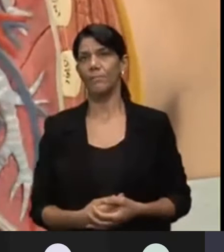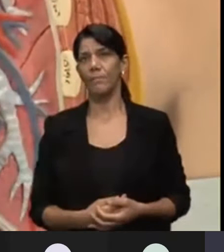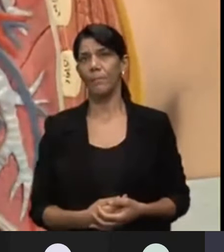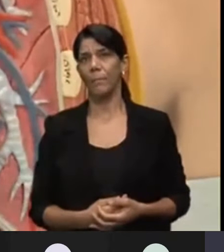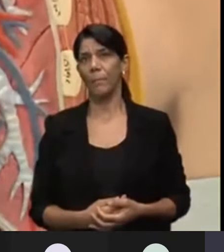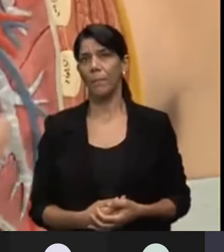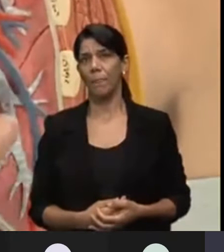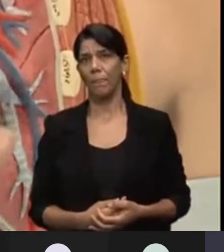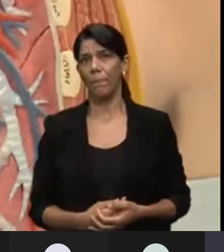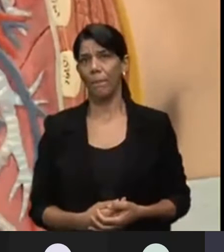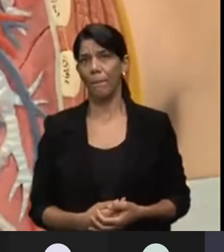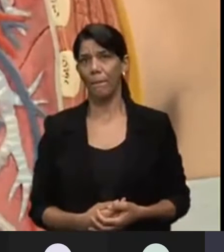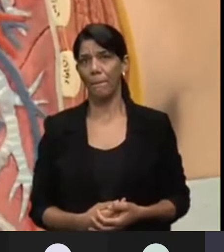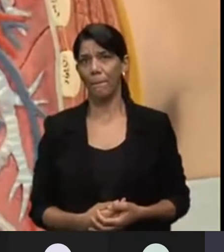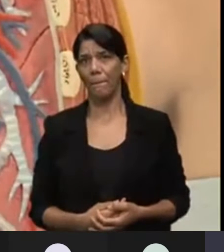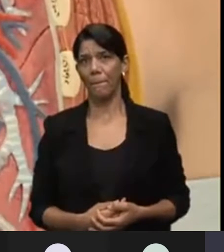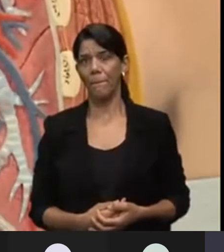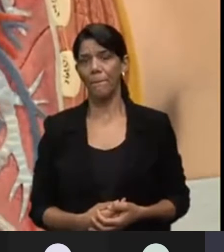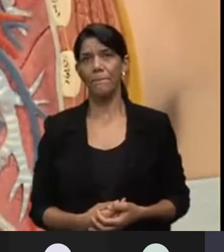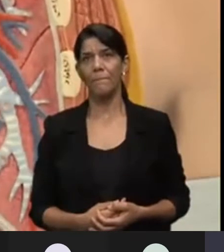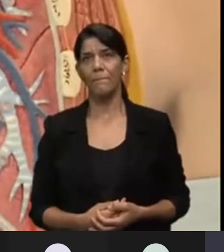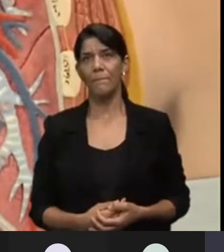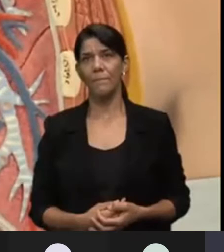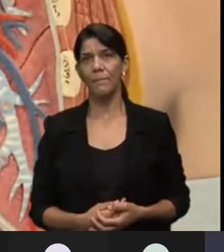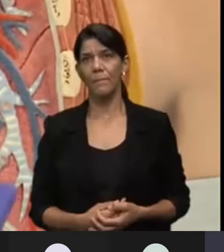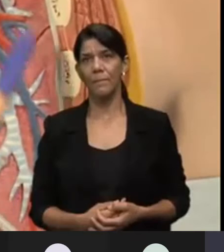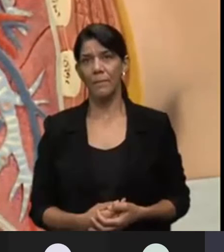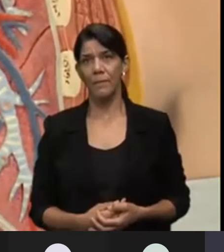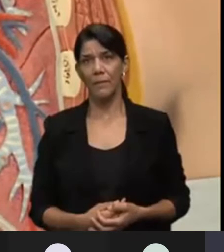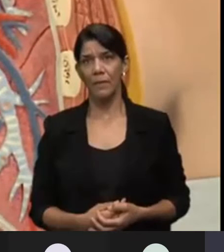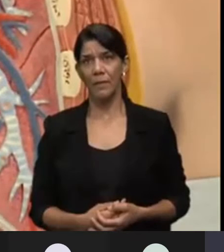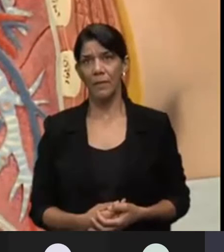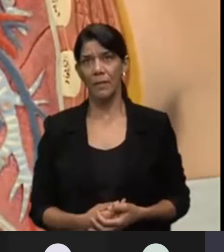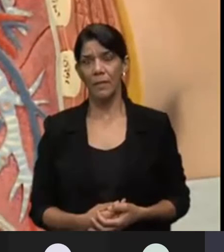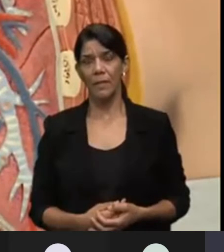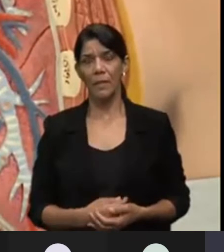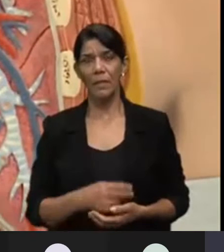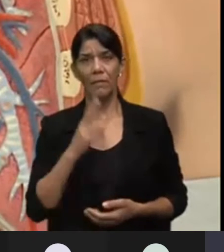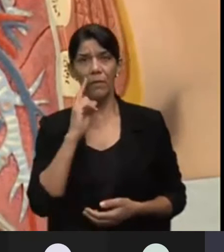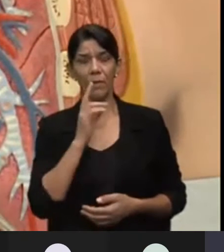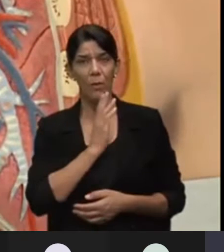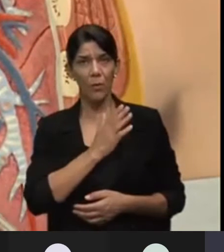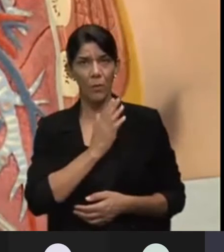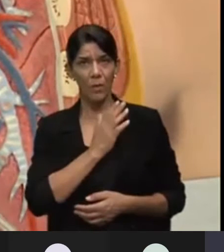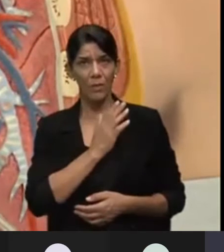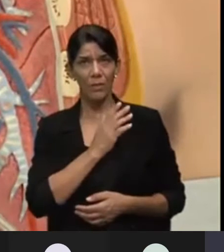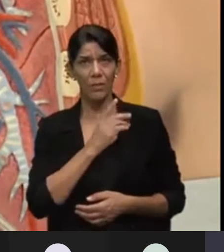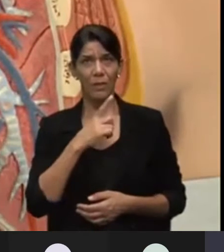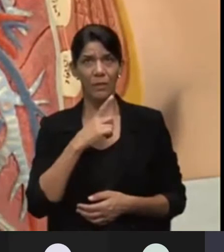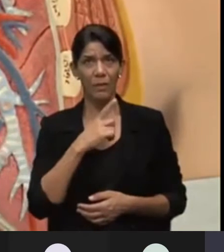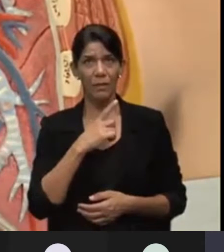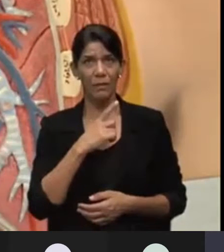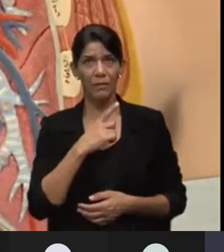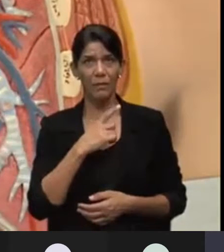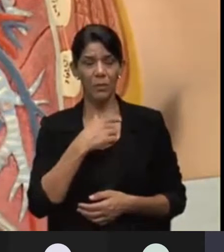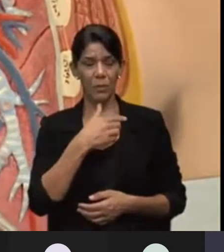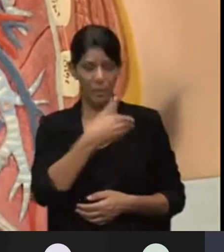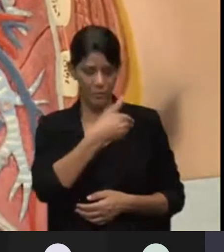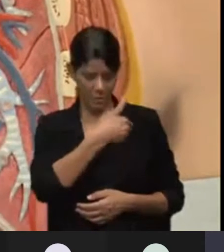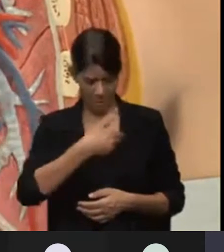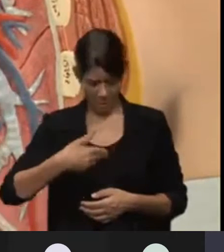coração está, então, localizado. Recolocando aí o coração, né, no lugar, nós vemos aí que o coração, ele, né, tem essa posição